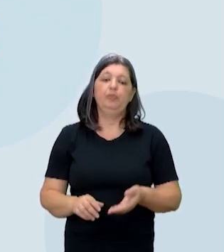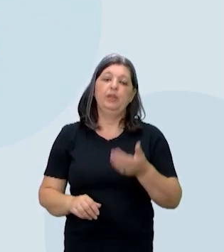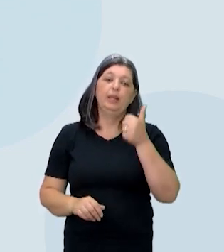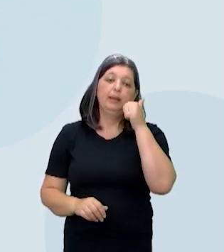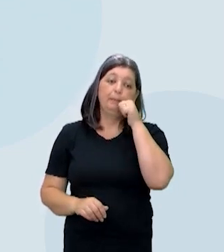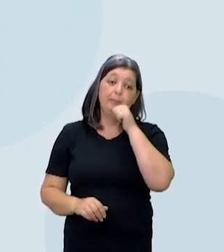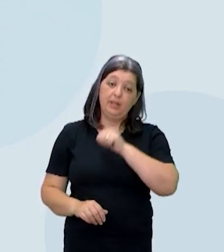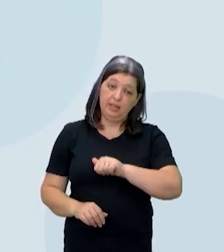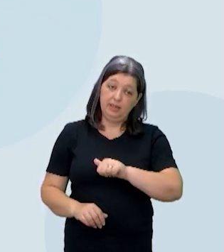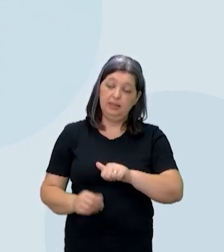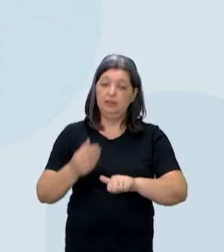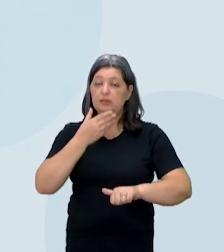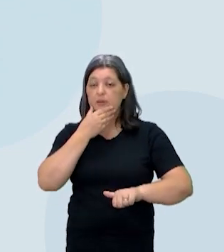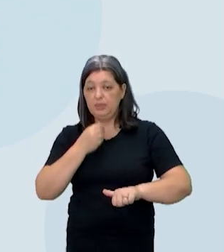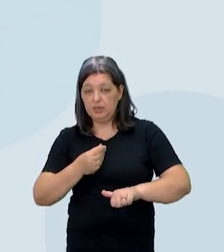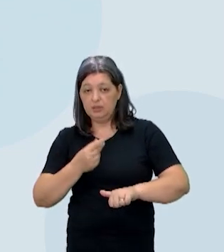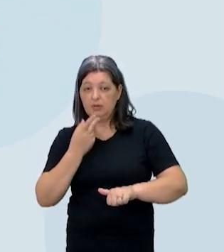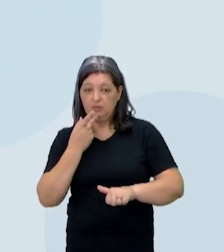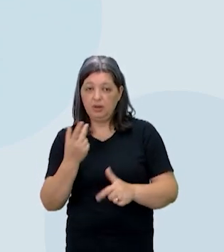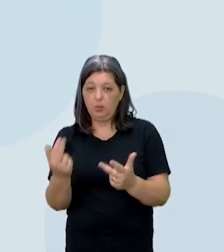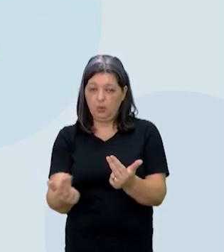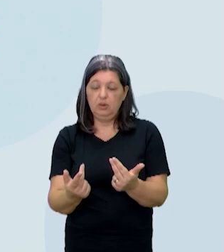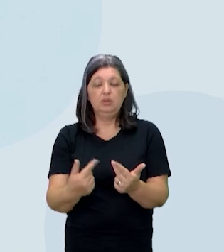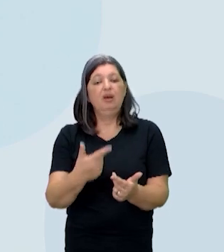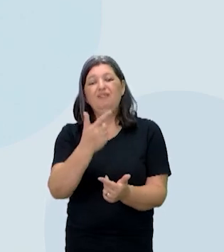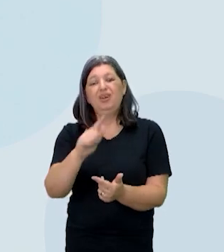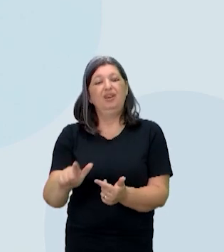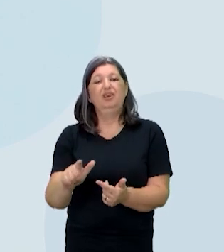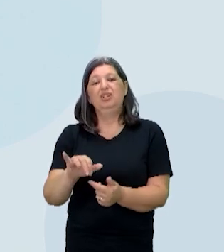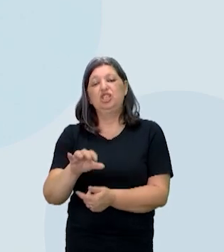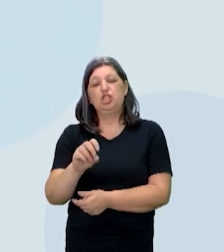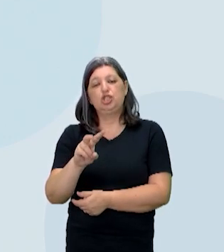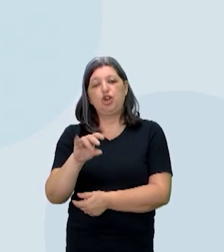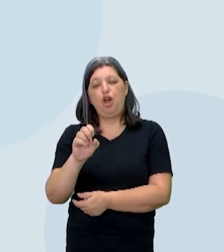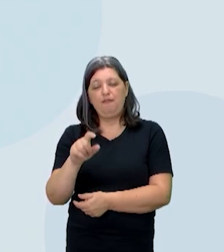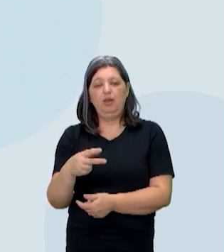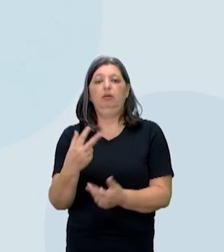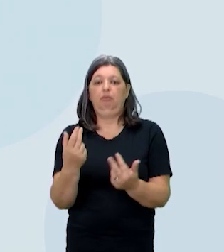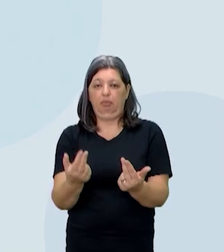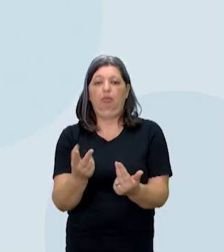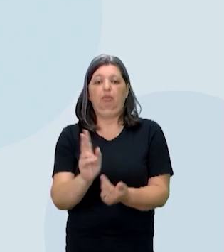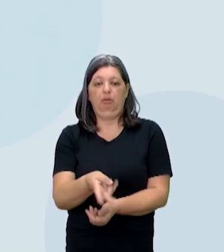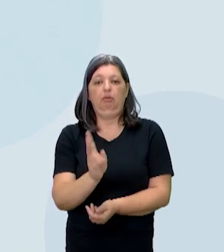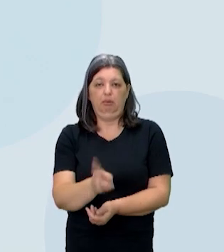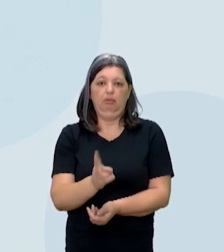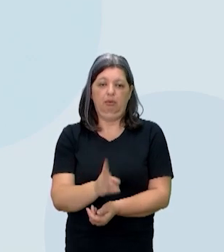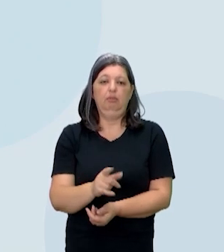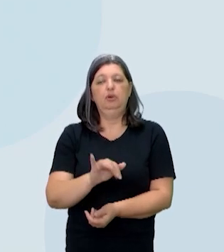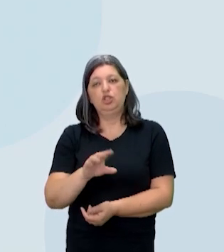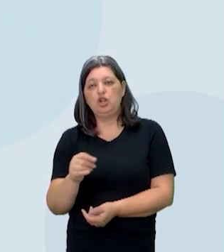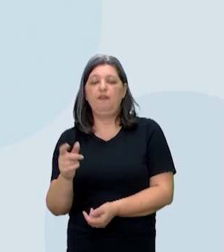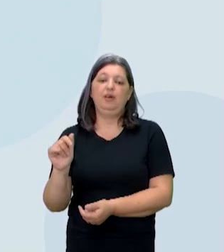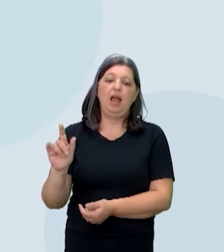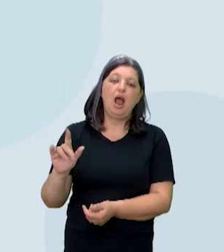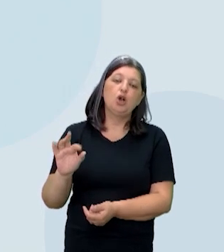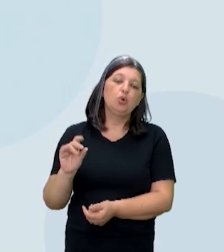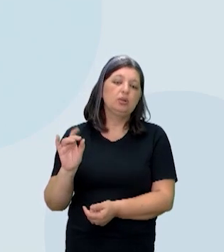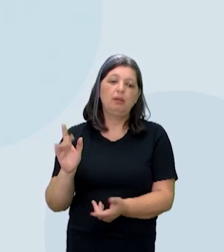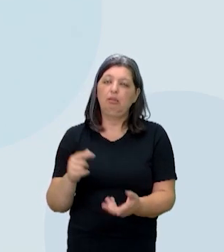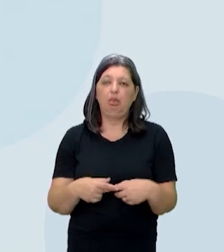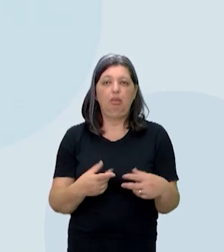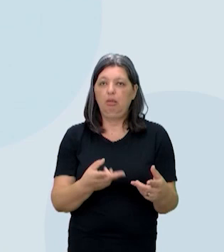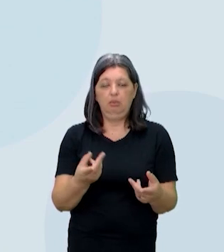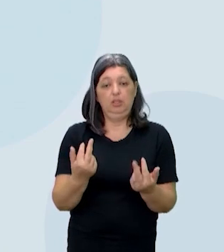e meninas para falar a mesma coisa. Isso para não repetir a palavra jovens a todo momento. Já viu se eu ficasse colocando jovens, então garotas, garotas,